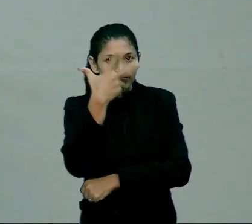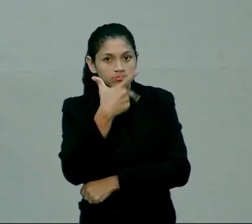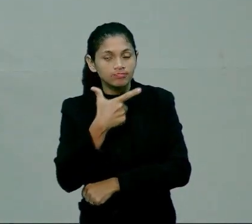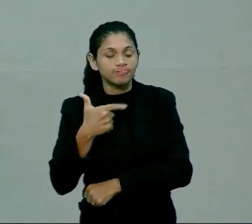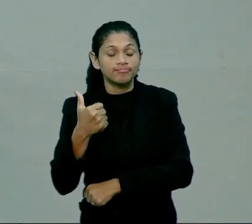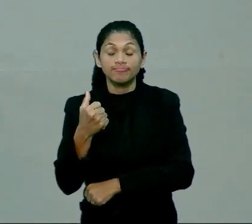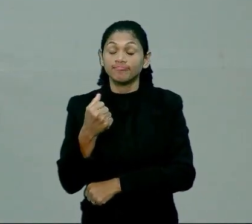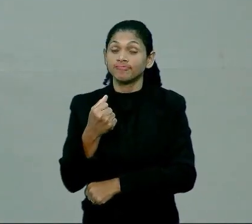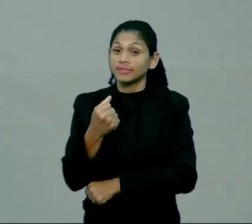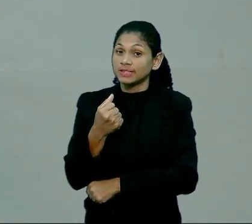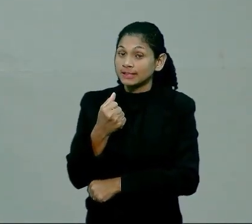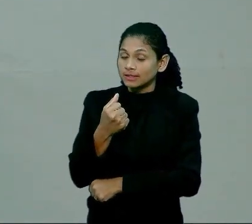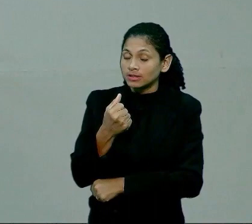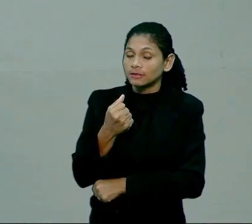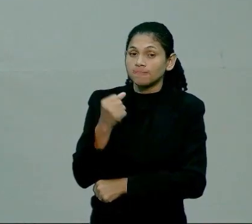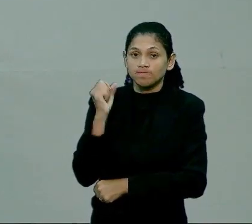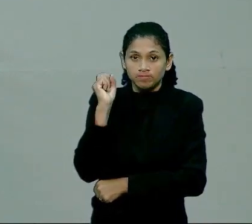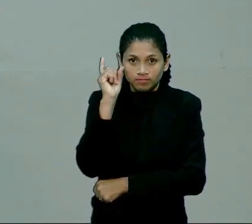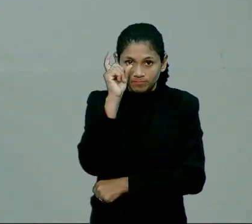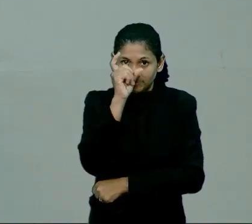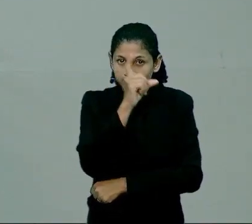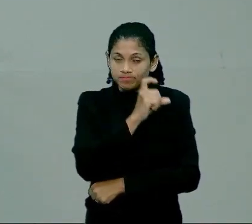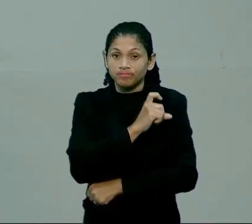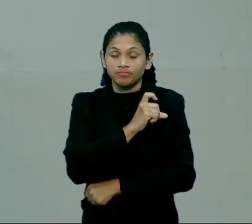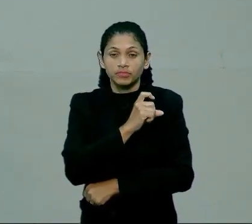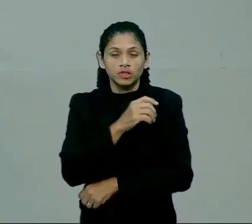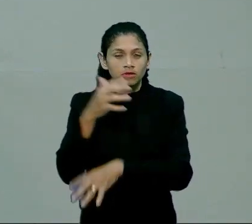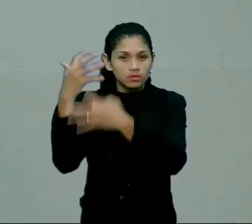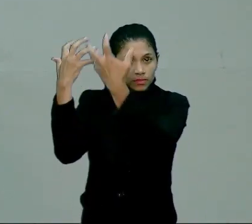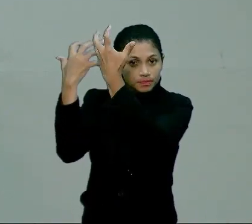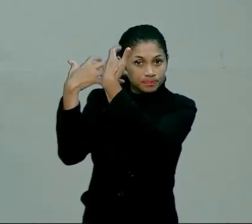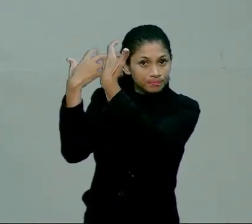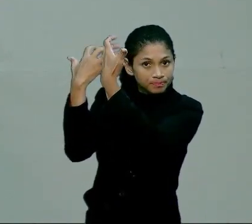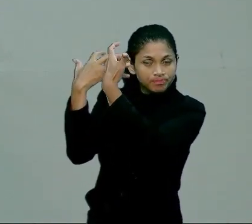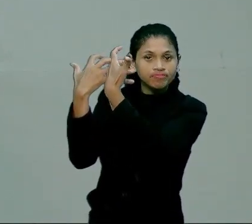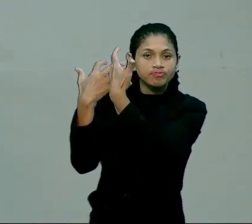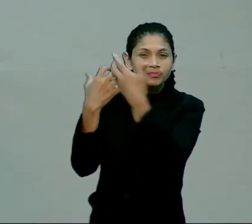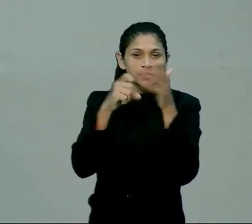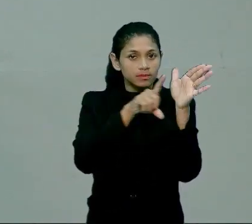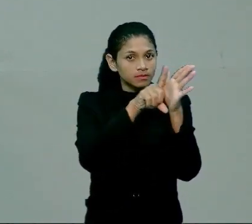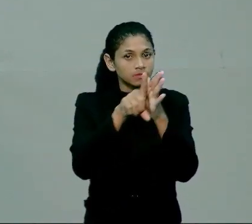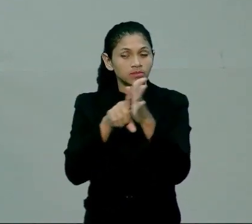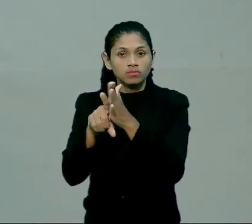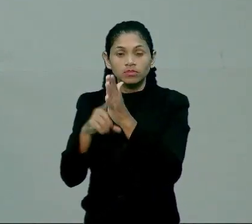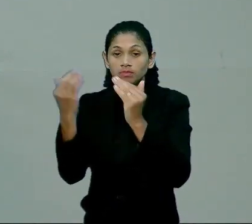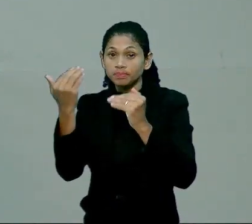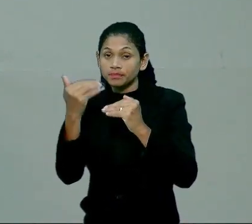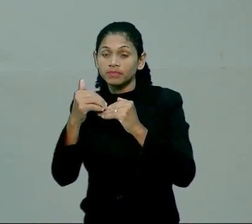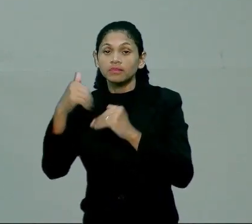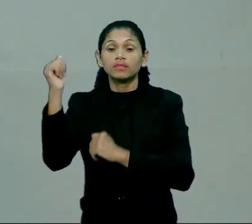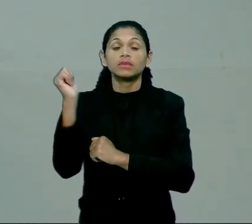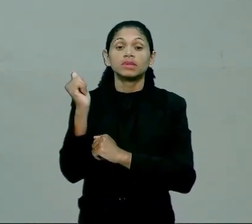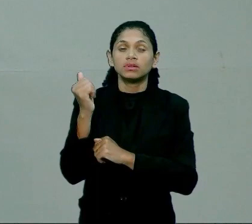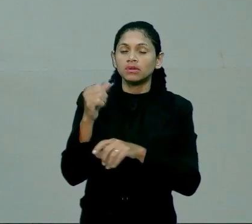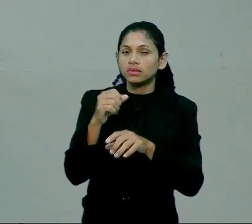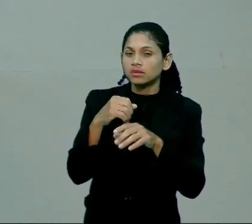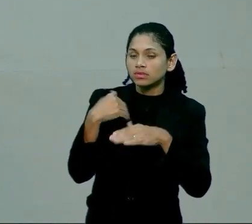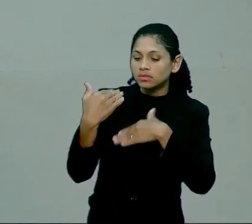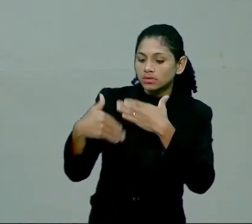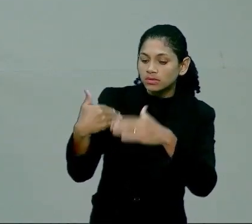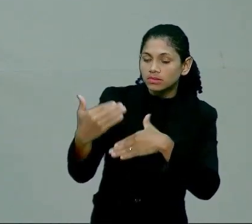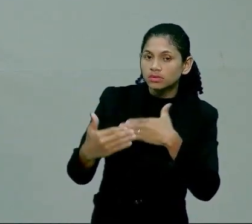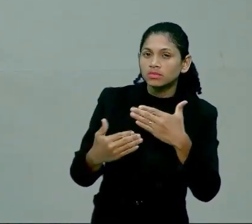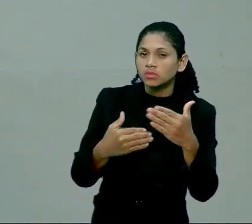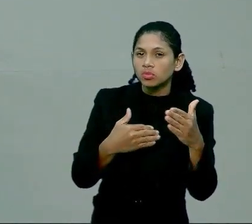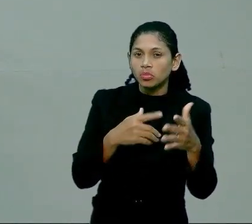graves. Então, o que a gente já vai fazendo? Vai fazendo essa reflexão, vai fazendo essa análise, e por mais que a gente evolua em diversas questões, a gente